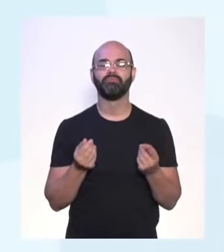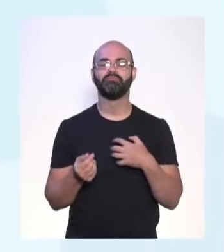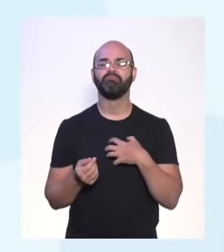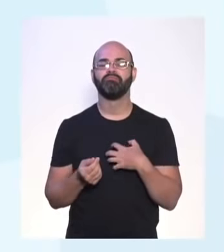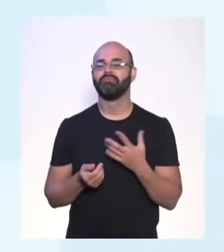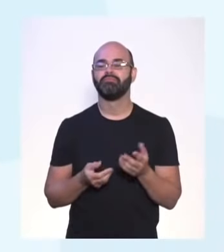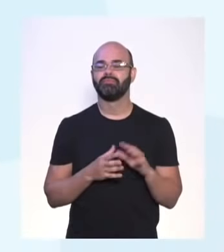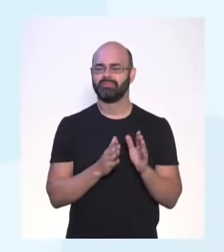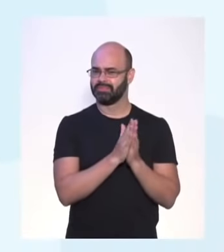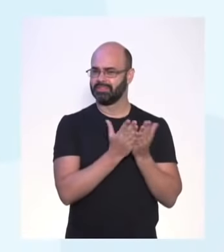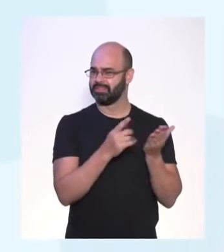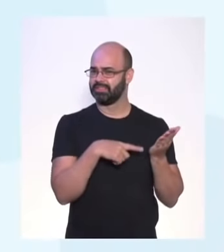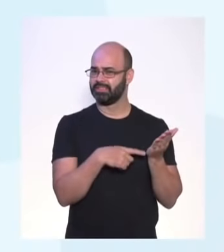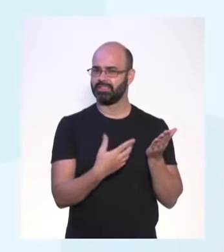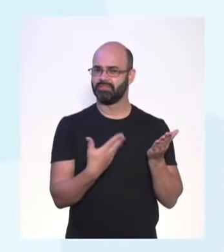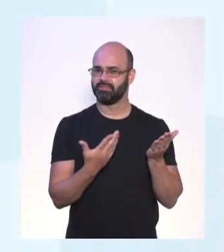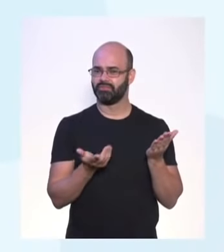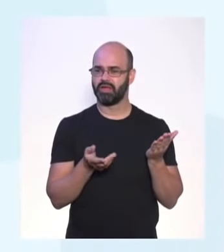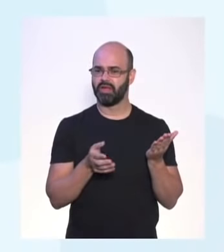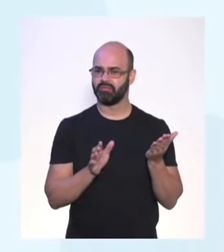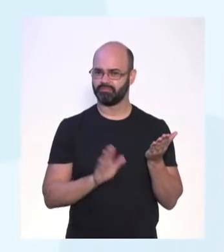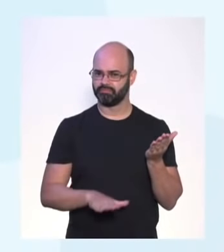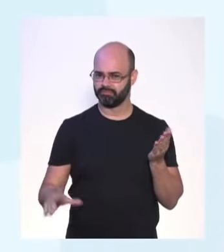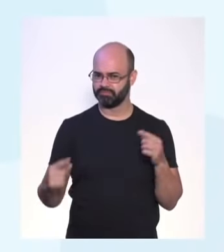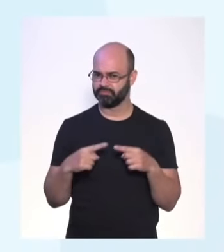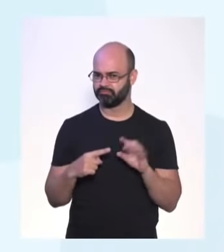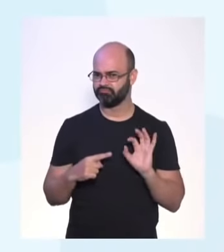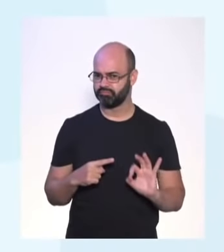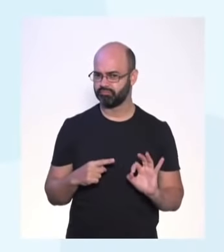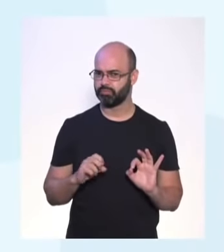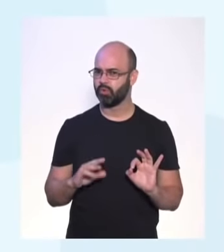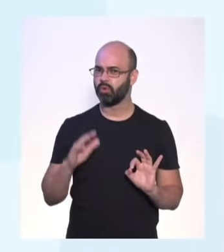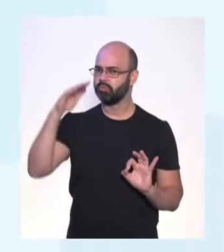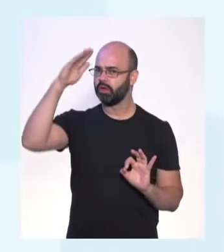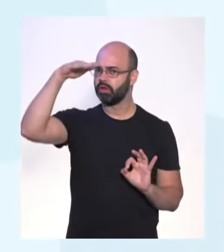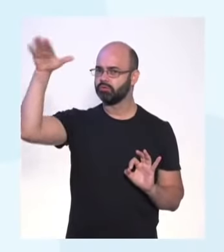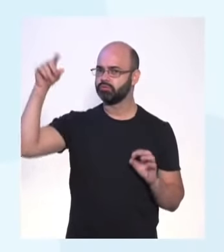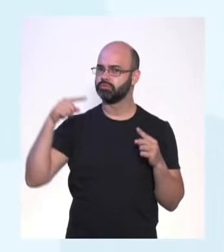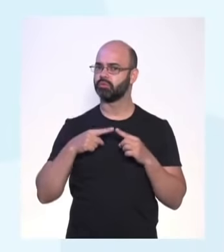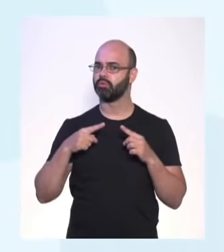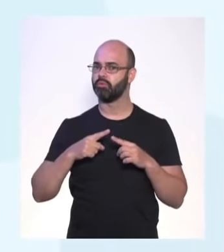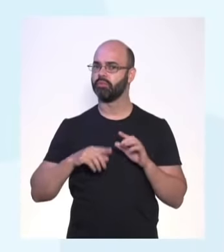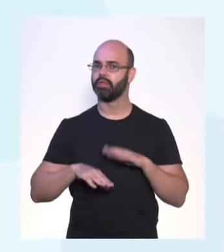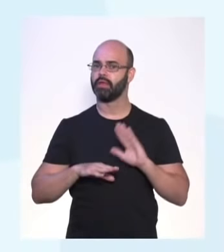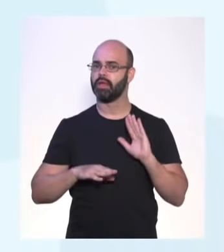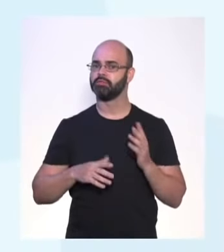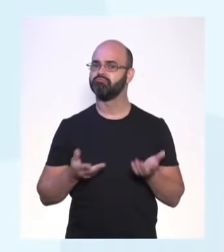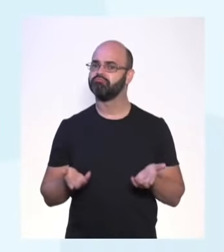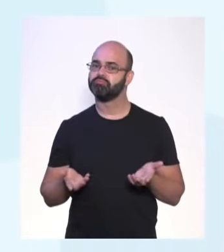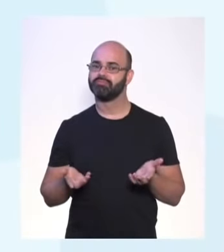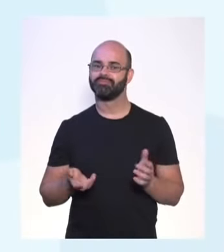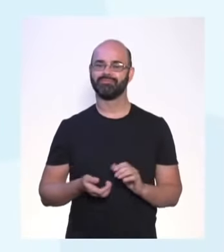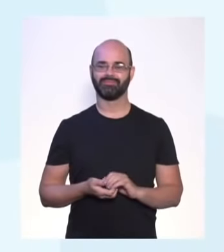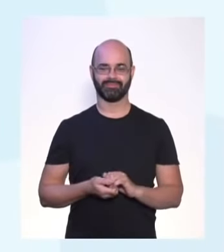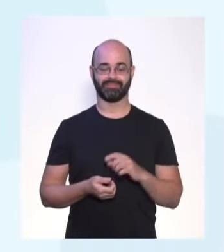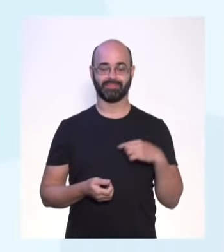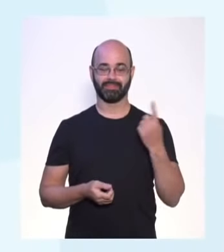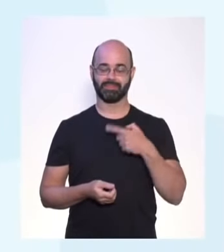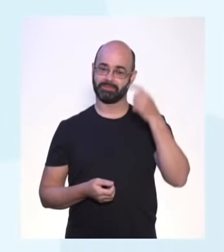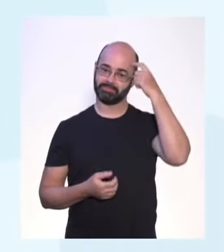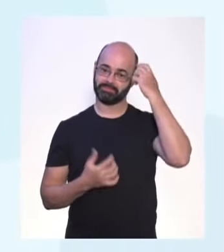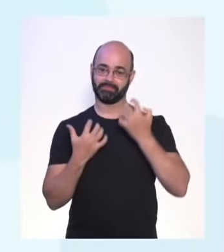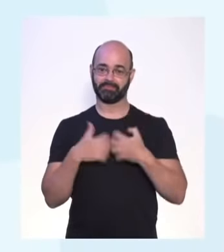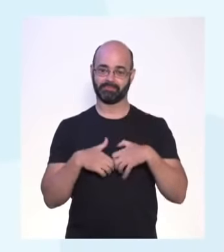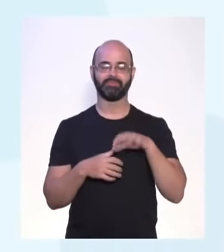será que esse livro realmente é um livro infanto-juvenil ou é um livro mais para o público adulto é bem bonito a gente pensar sobre